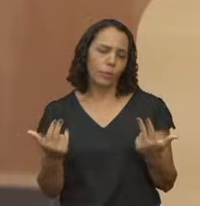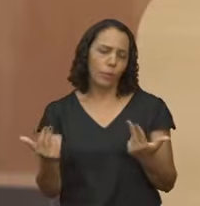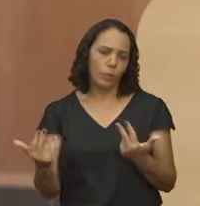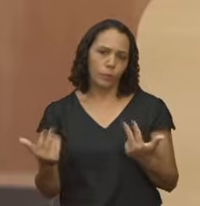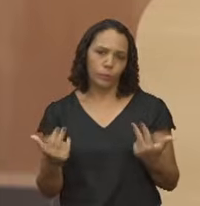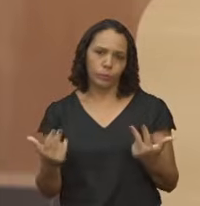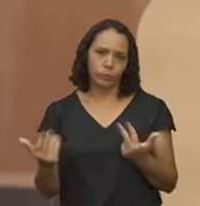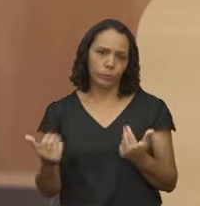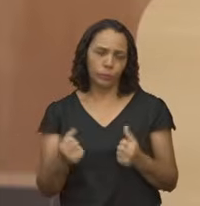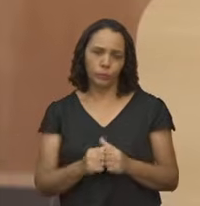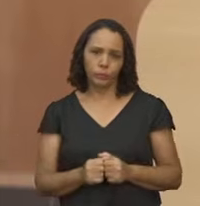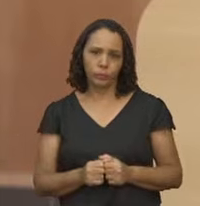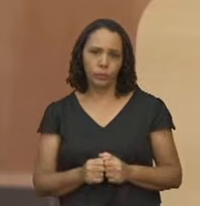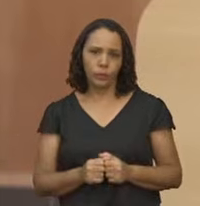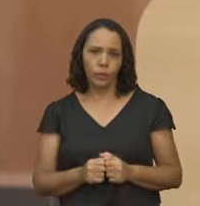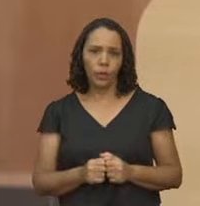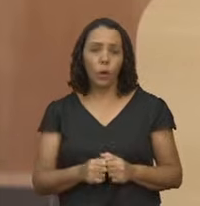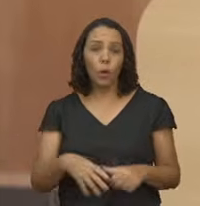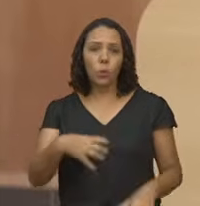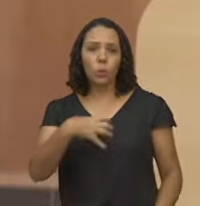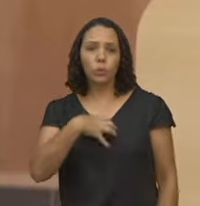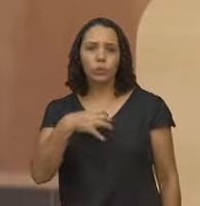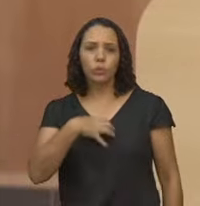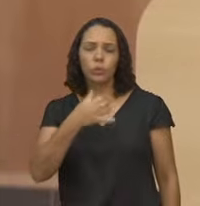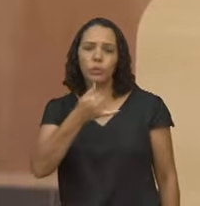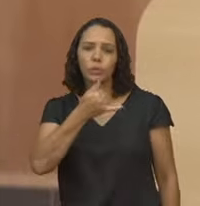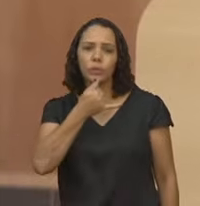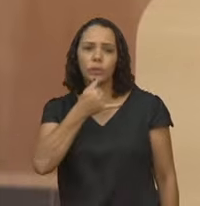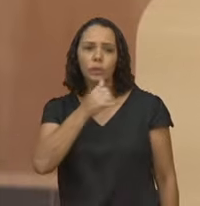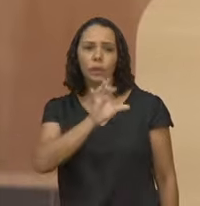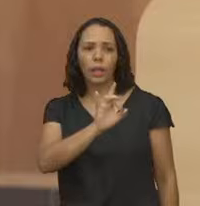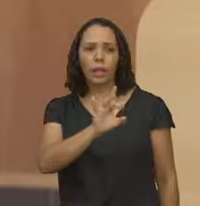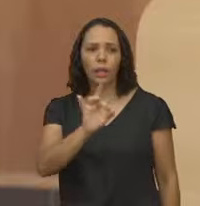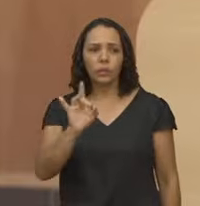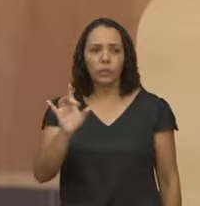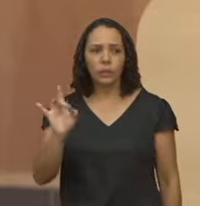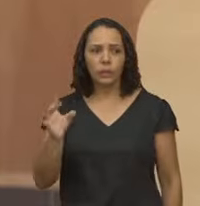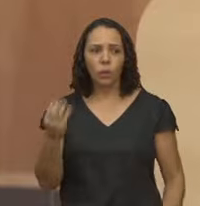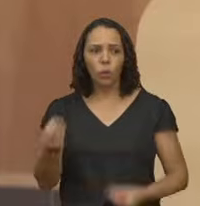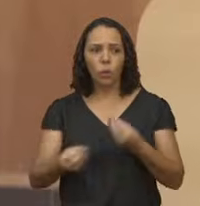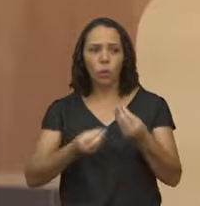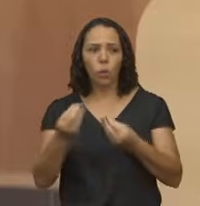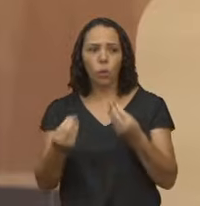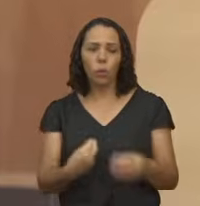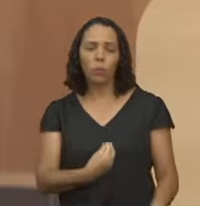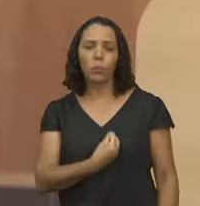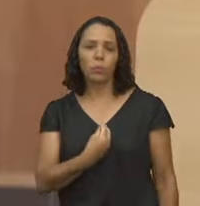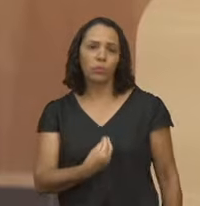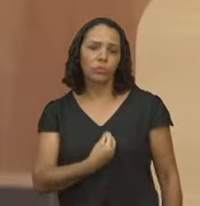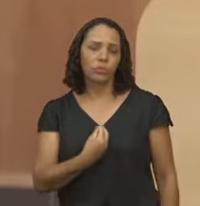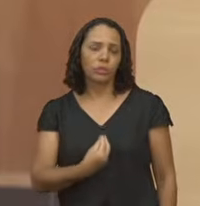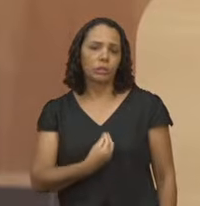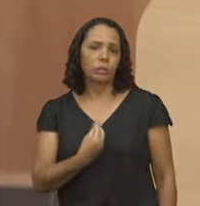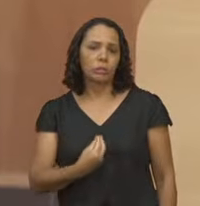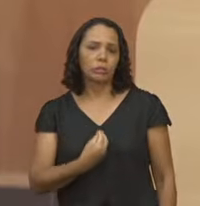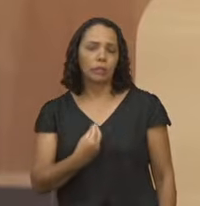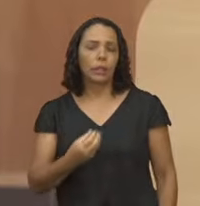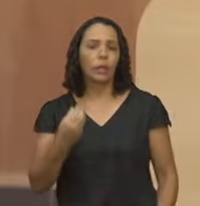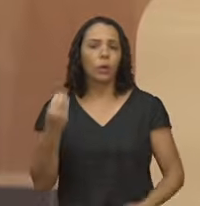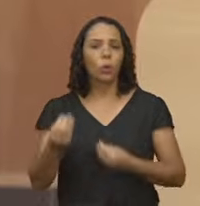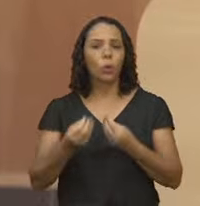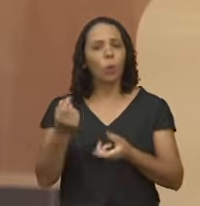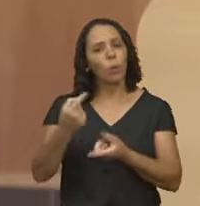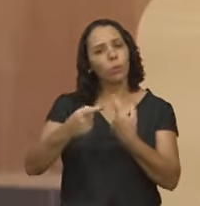pessoal. Como eu vou viver, como é que eu vou lidar, o tempo que eu vou precisar para superar, é completamente pessoal. Não está ligado ao tempo de